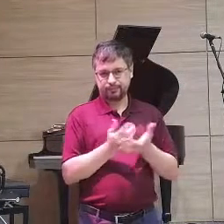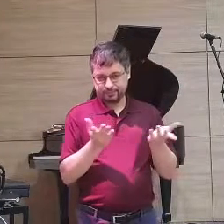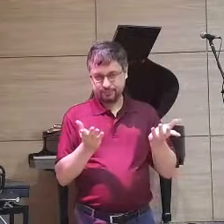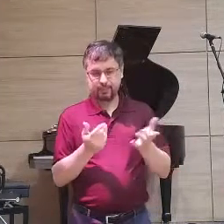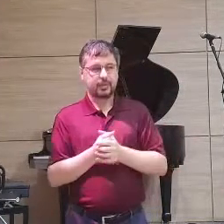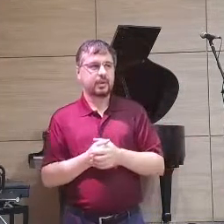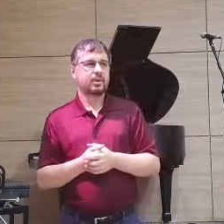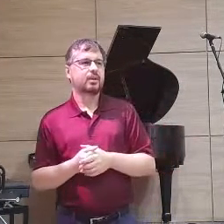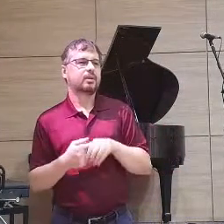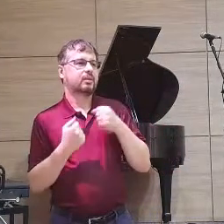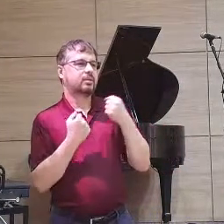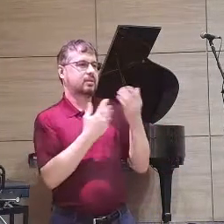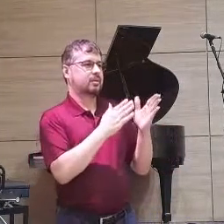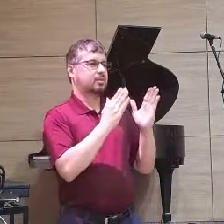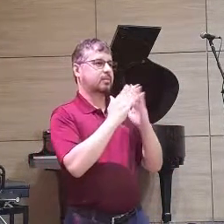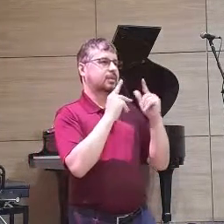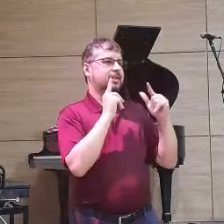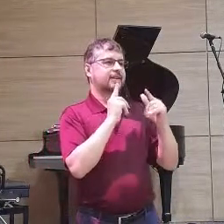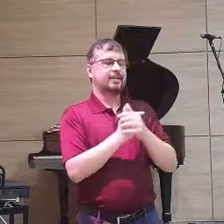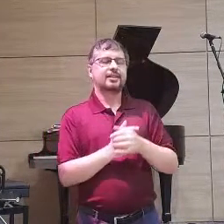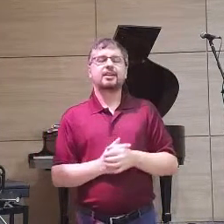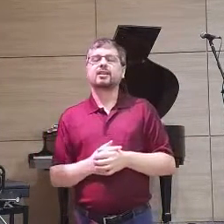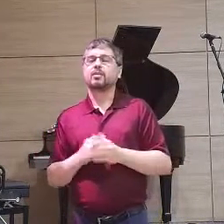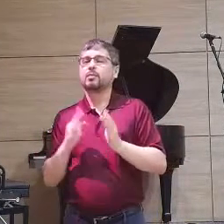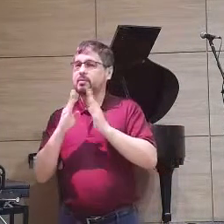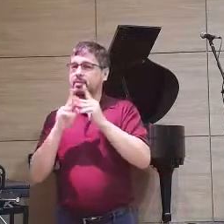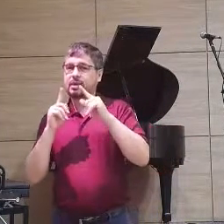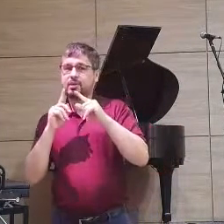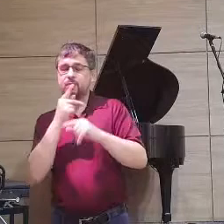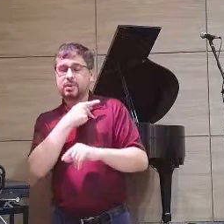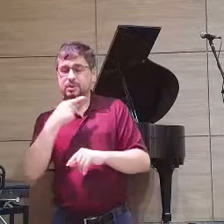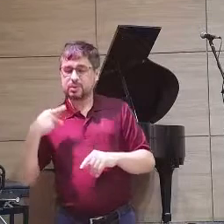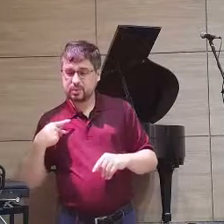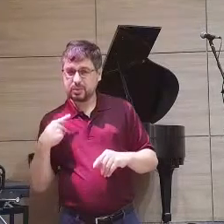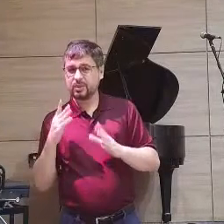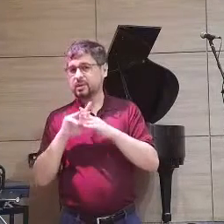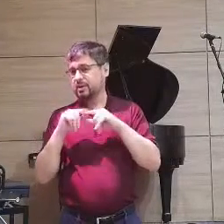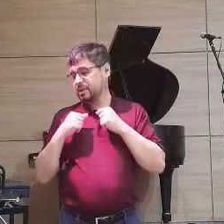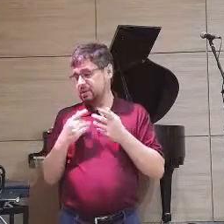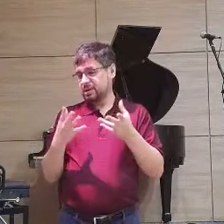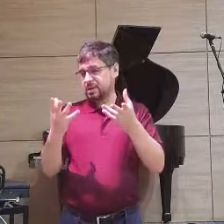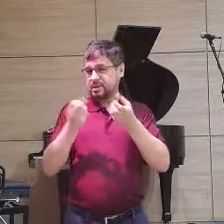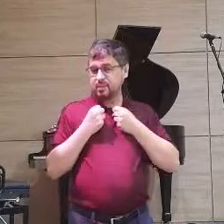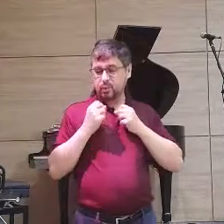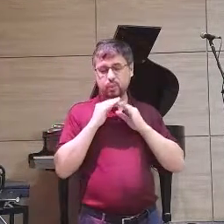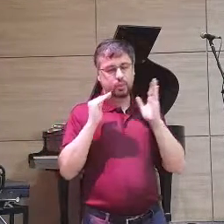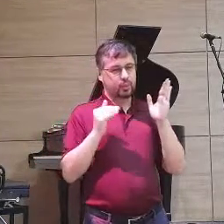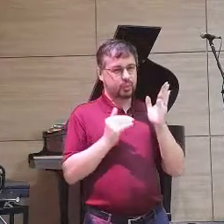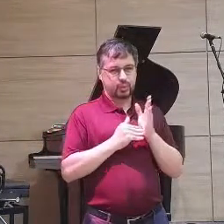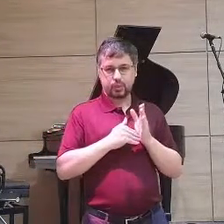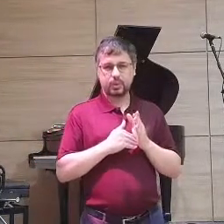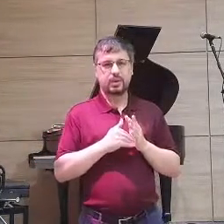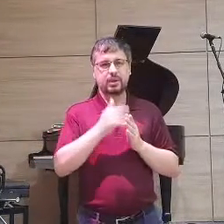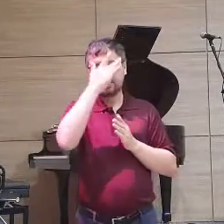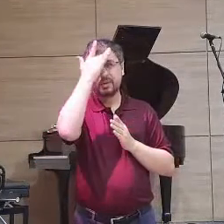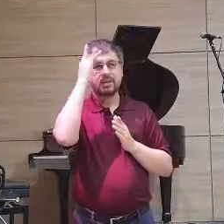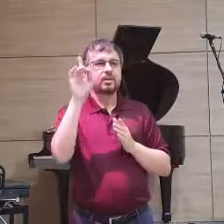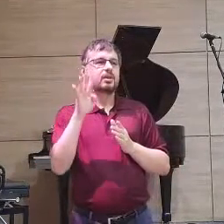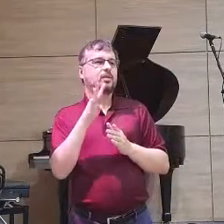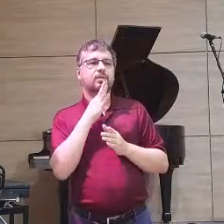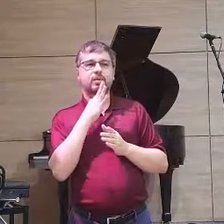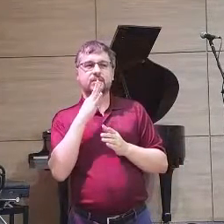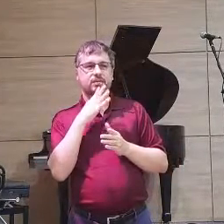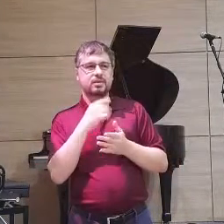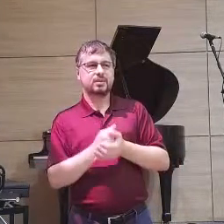dentro pastor na igreja pastor Igreja pegou tudo daqueles que entraram nesse engodo daqueles que não conheciam a palavra